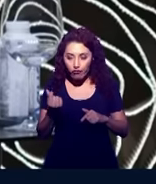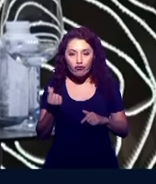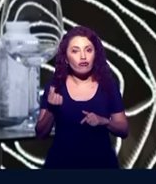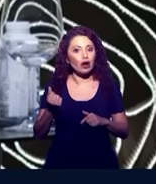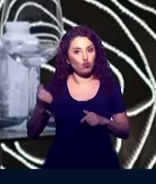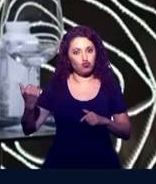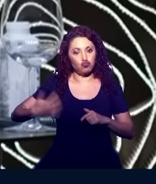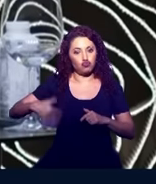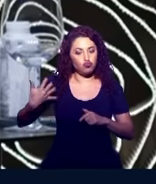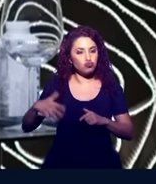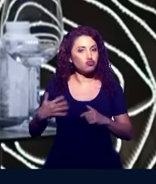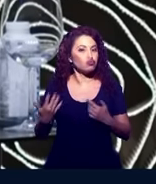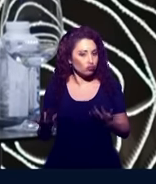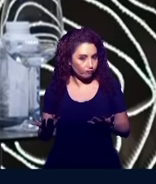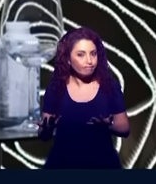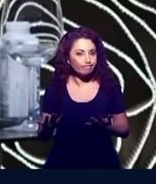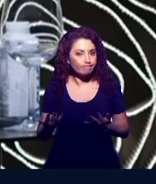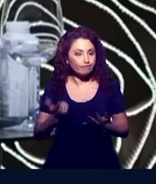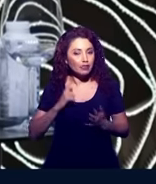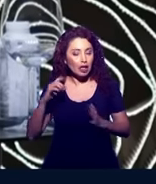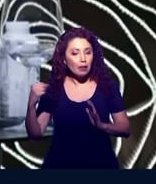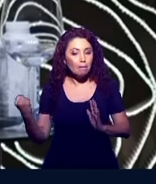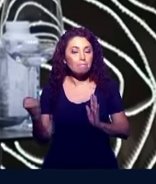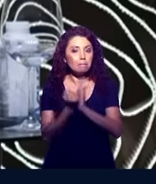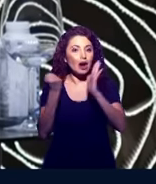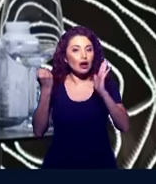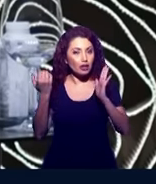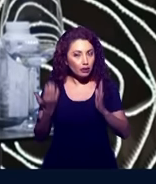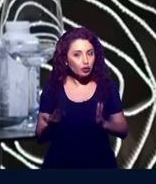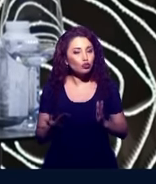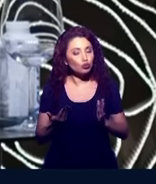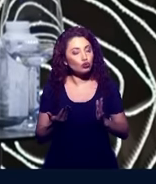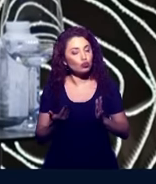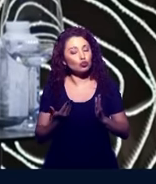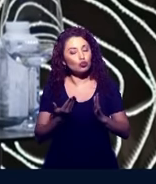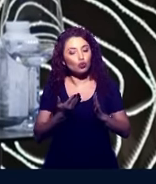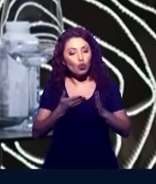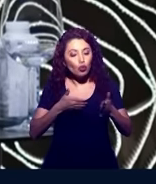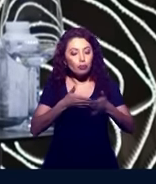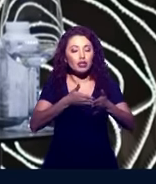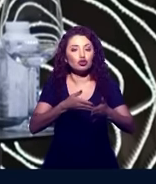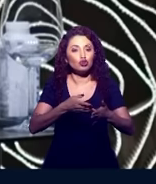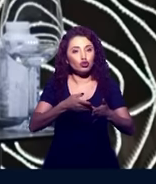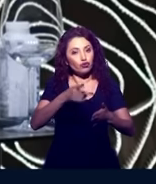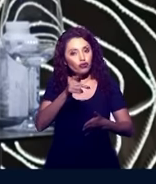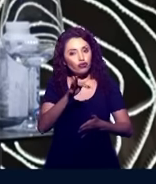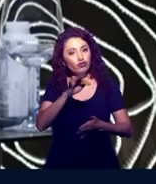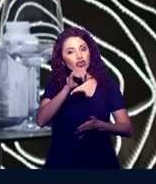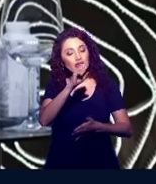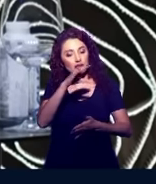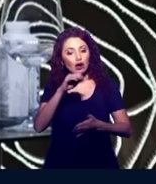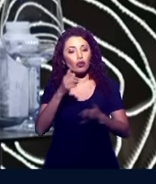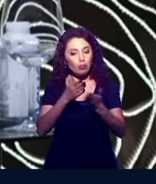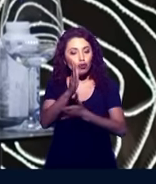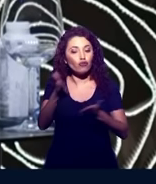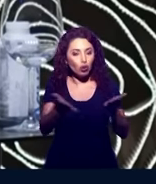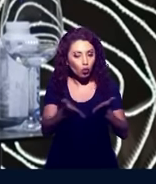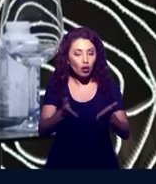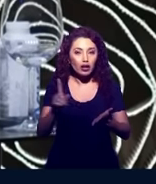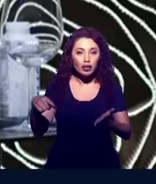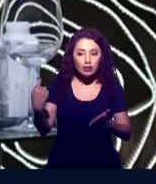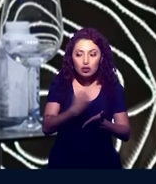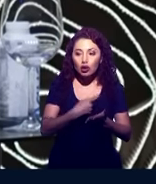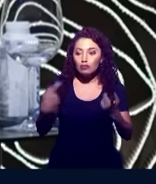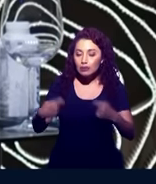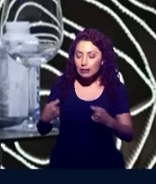importante que tem Impacto sobre o Marco fiscal recém aprovado tem Impacto sobre nós precisamos saber lidar com essa